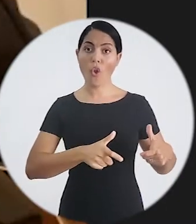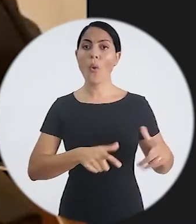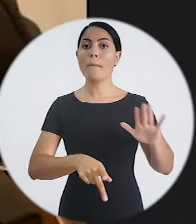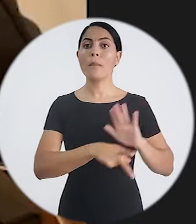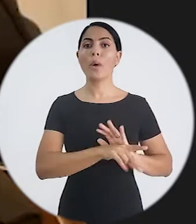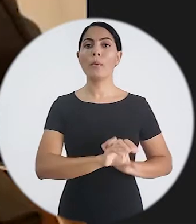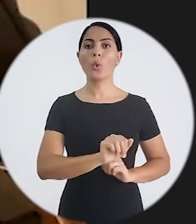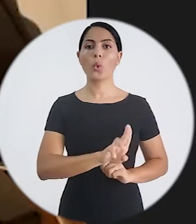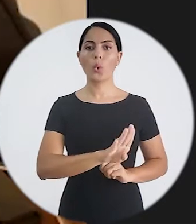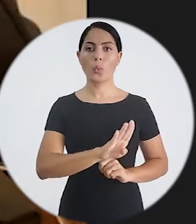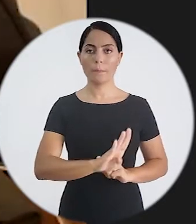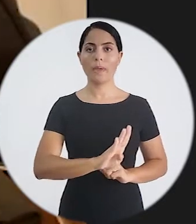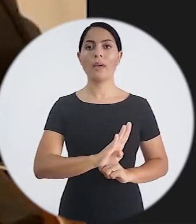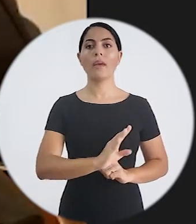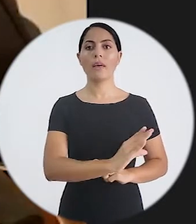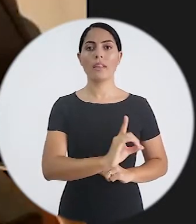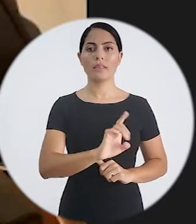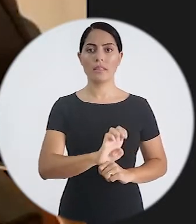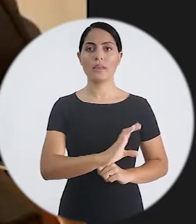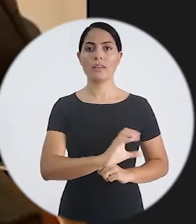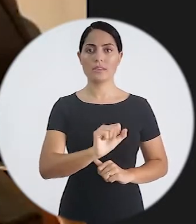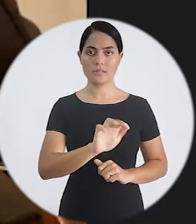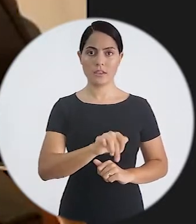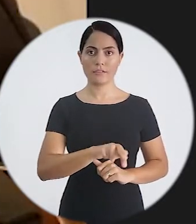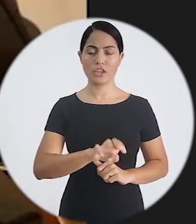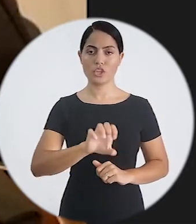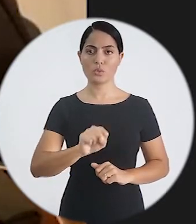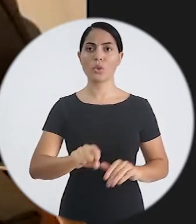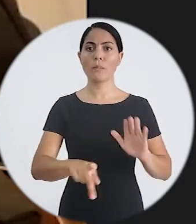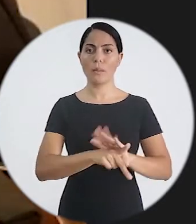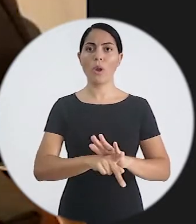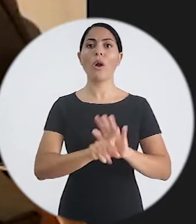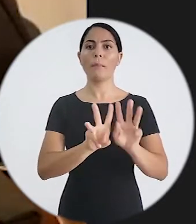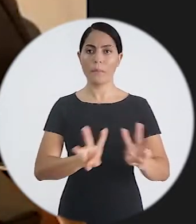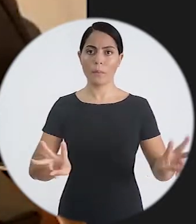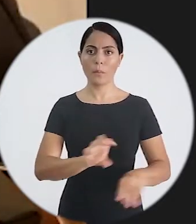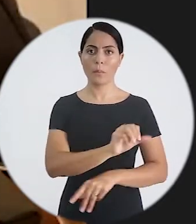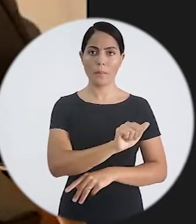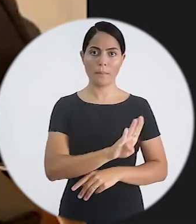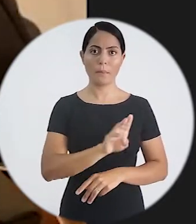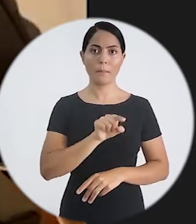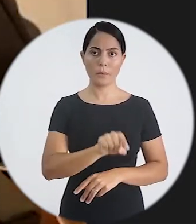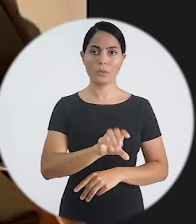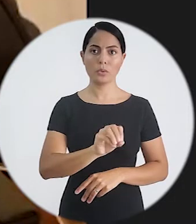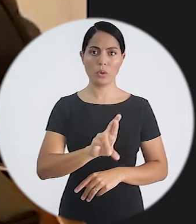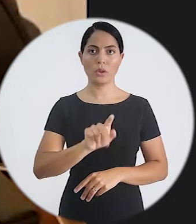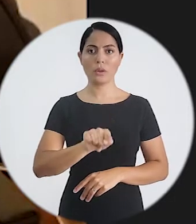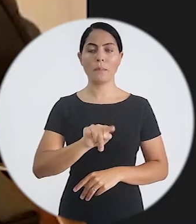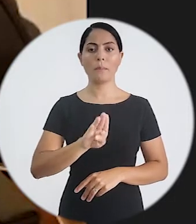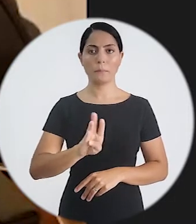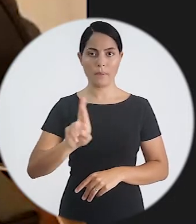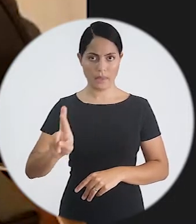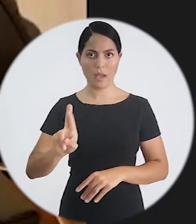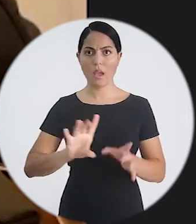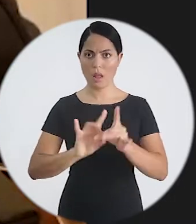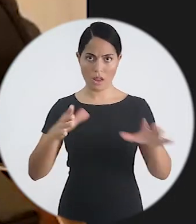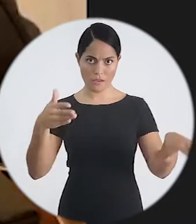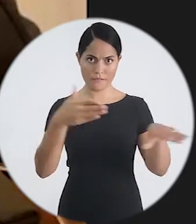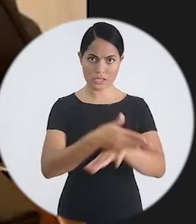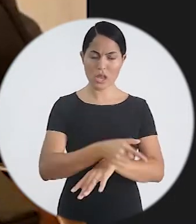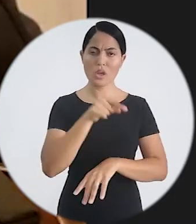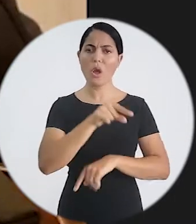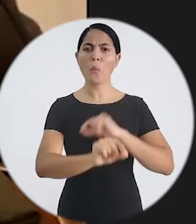acessados através do Clube de Serviços, no site da OAB, né, a OAB Nacional,